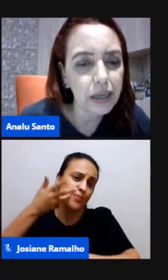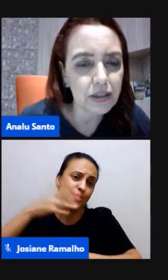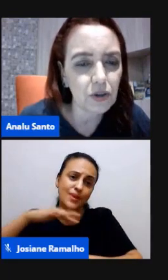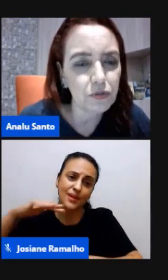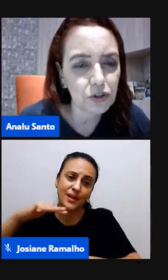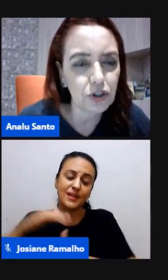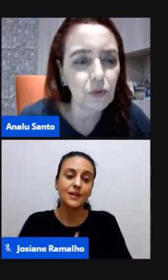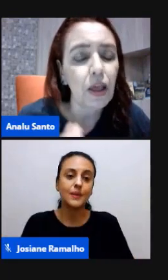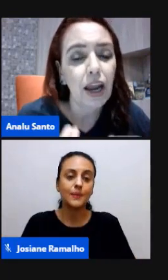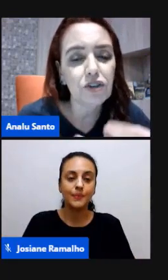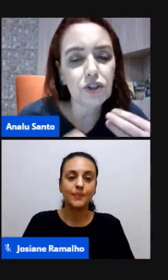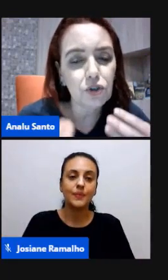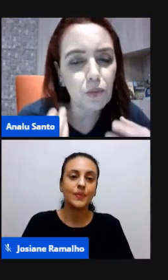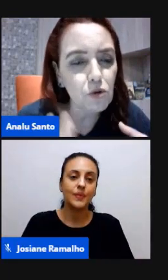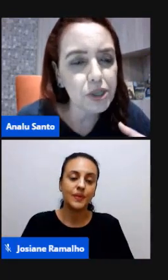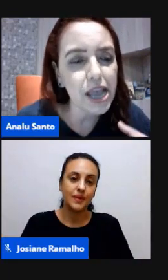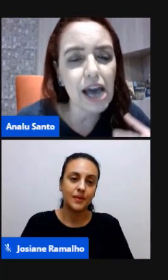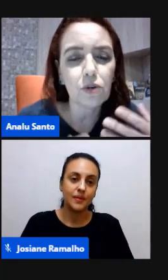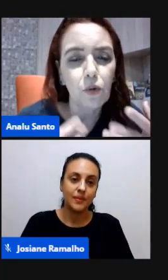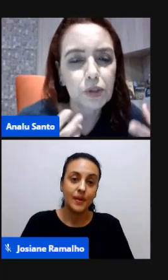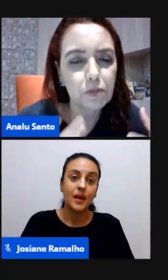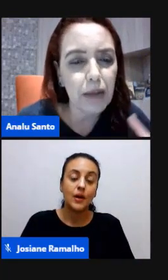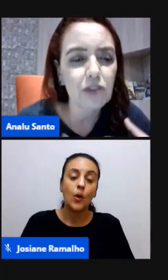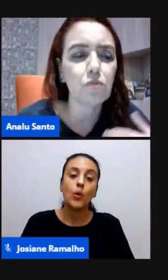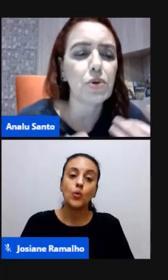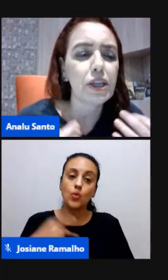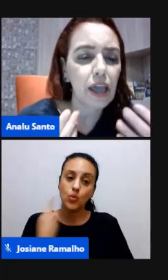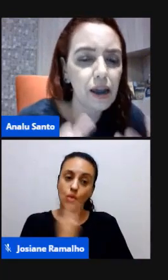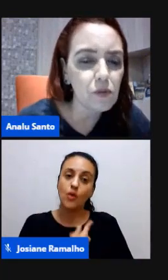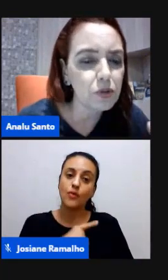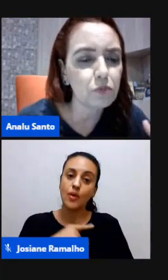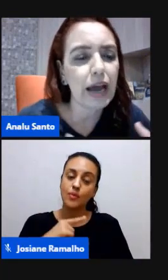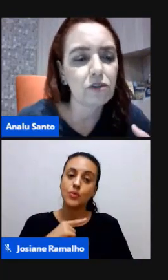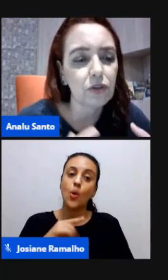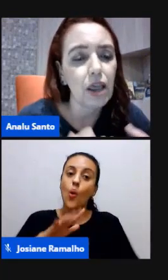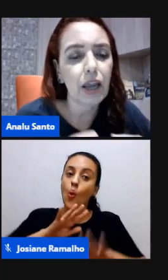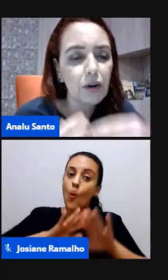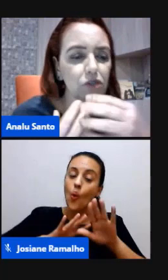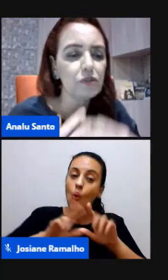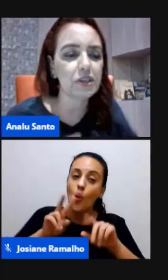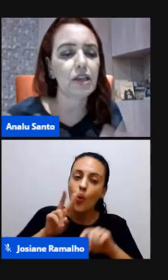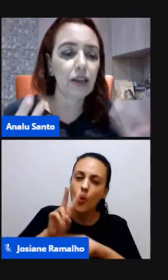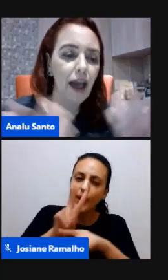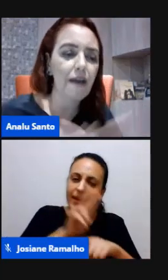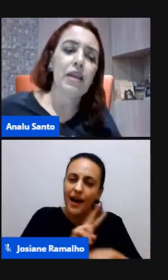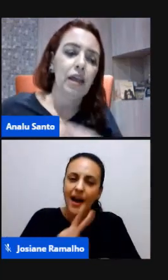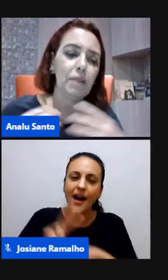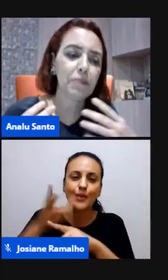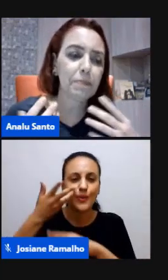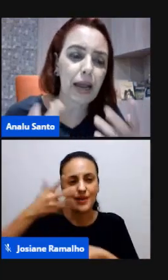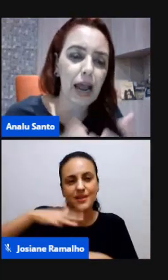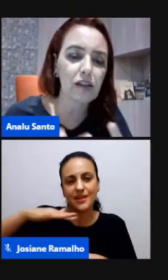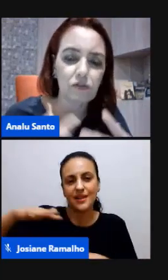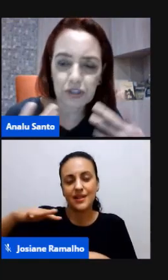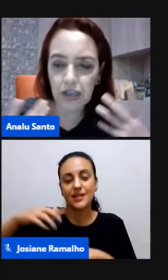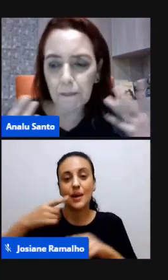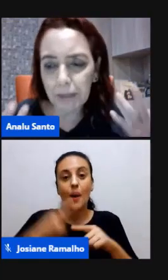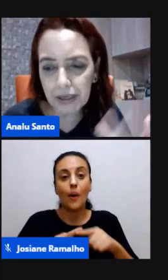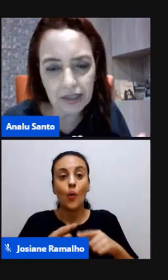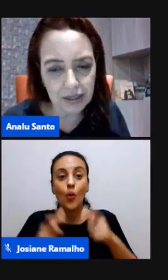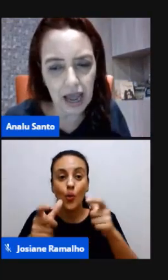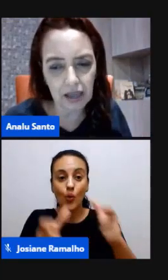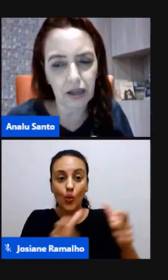enquanto educação infantil, a gente tomou cuidado com o espaço, porque é um espaço, na hora de você ir lá preparar, de